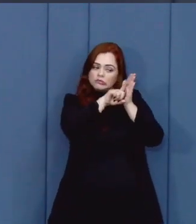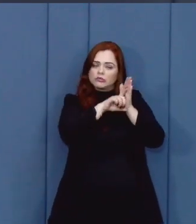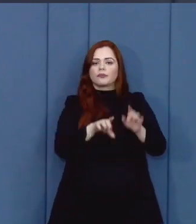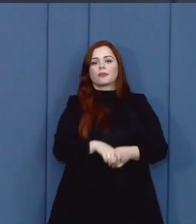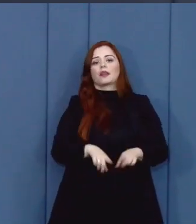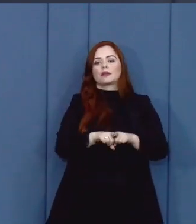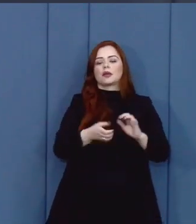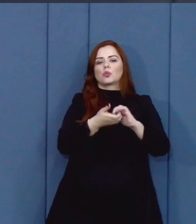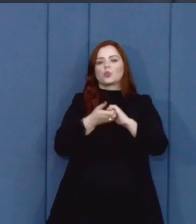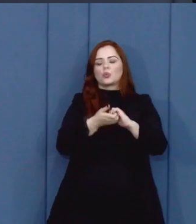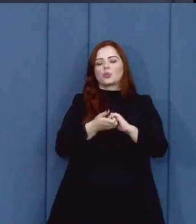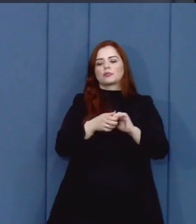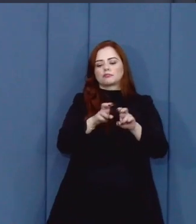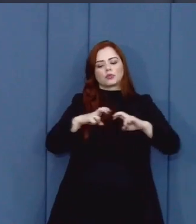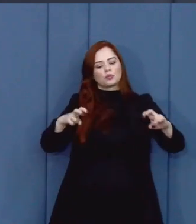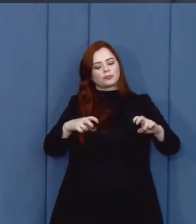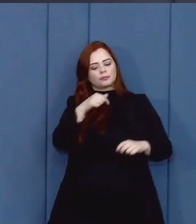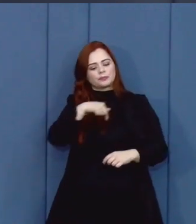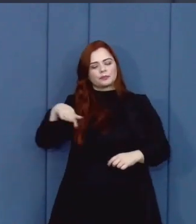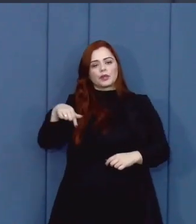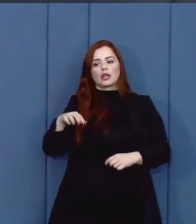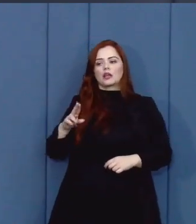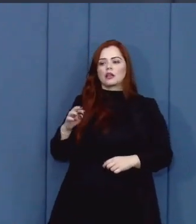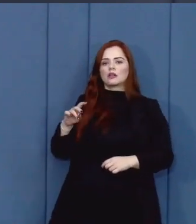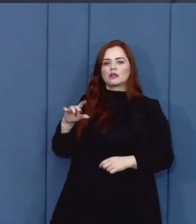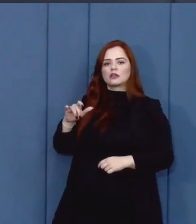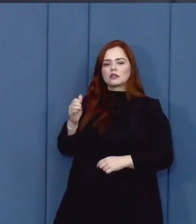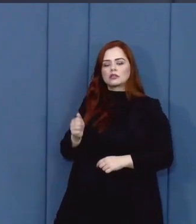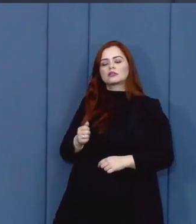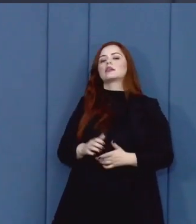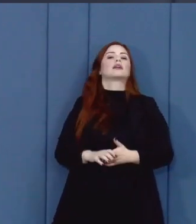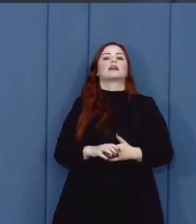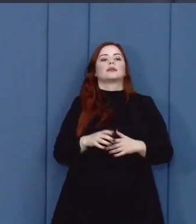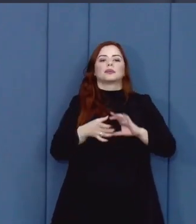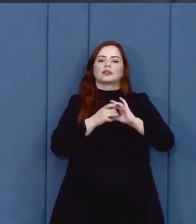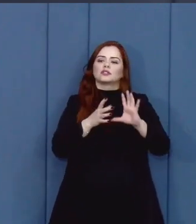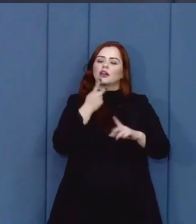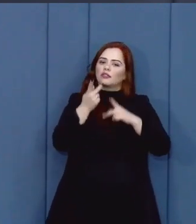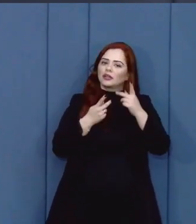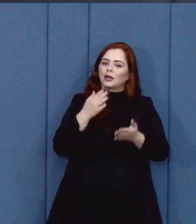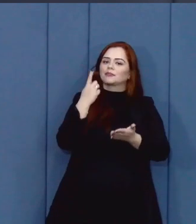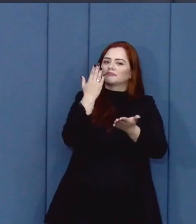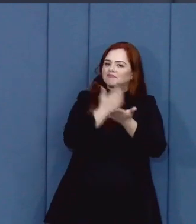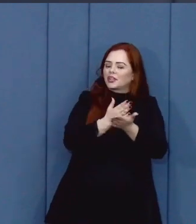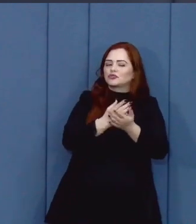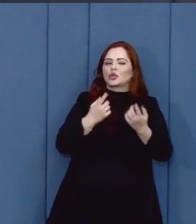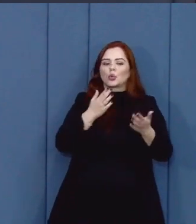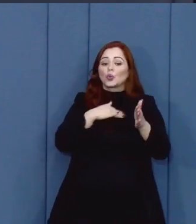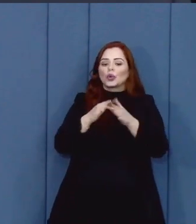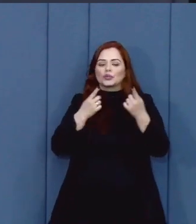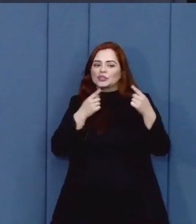agradecer e cumprimentar meus colegas de mesa e Heloísa por me anteceder aí na fala, porque parte dos